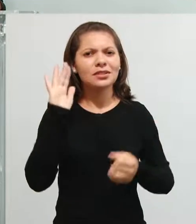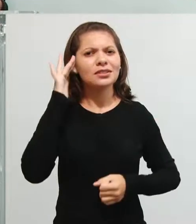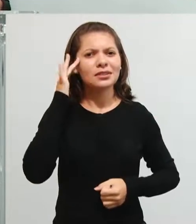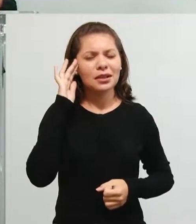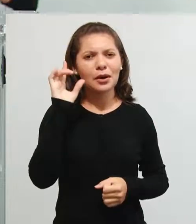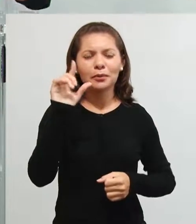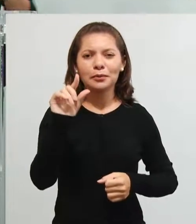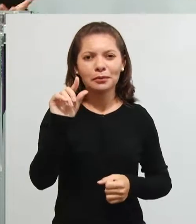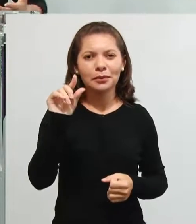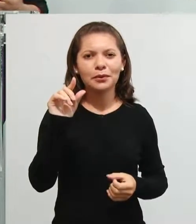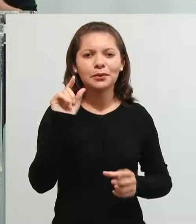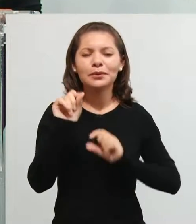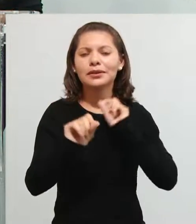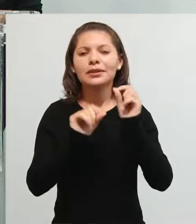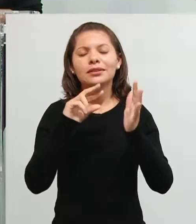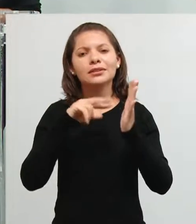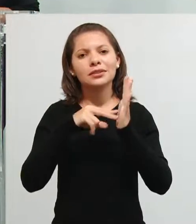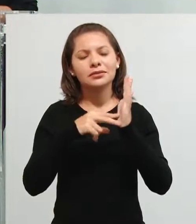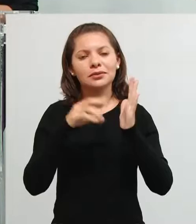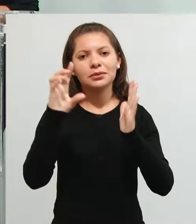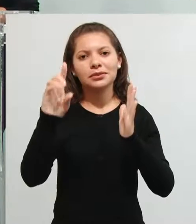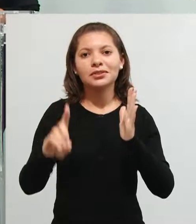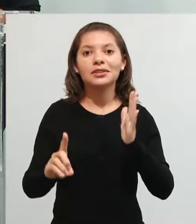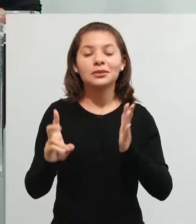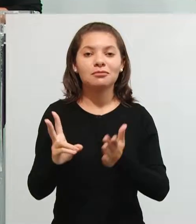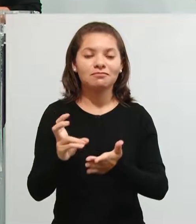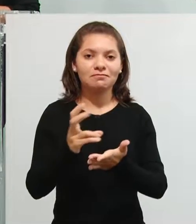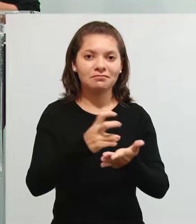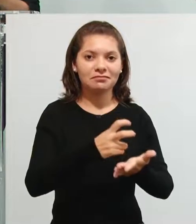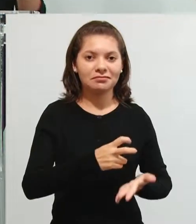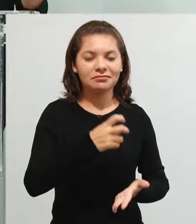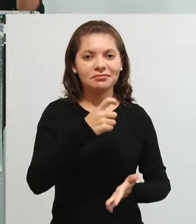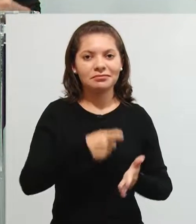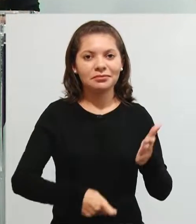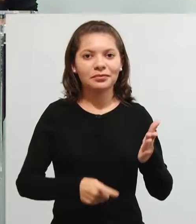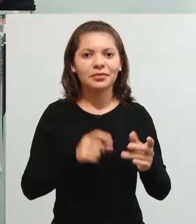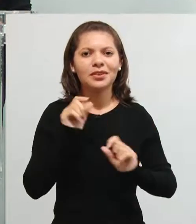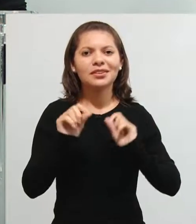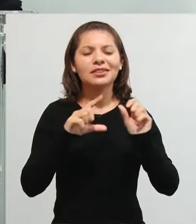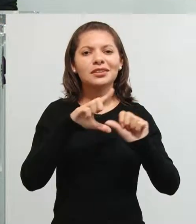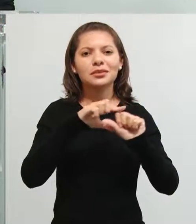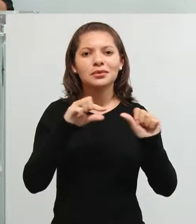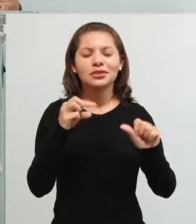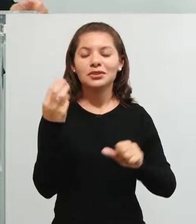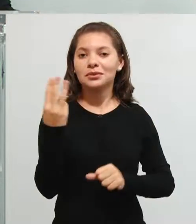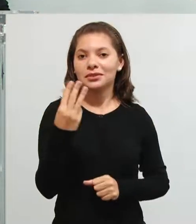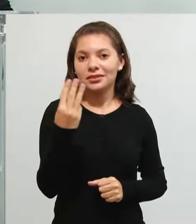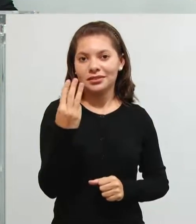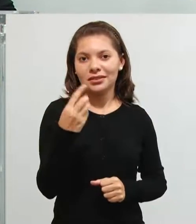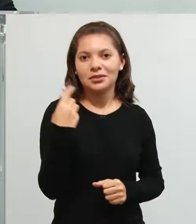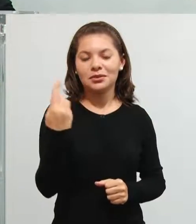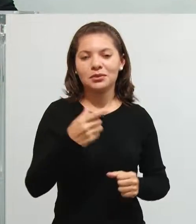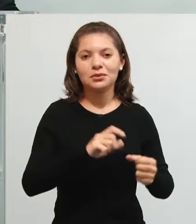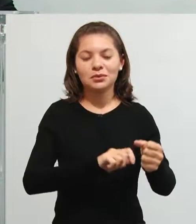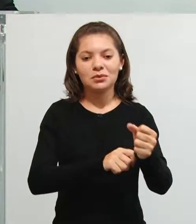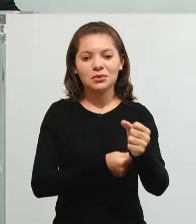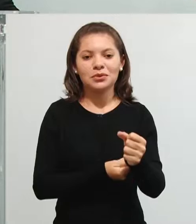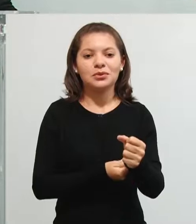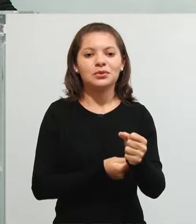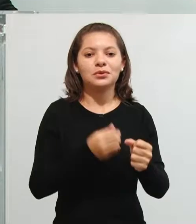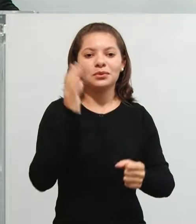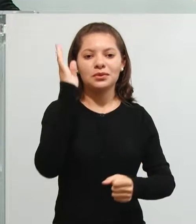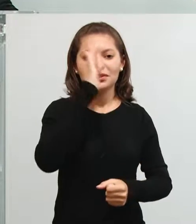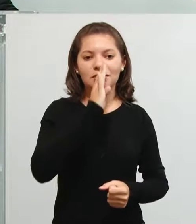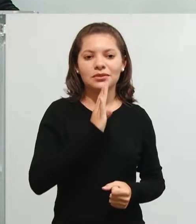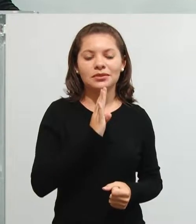aí, né, do que é o direito tributário, né, o que ali o artigo 3º do nosso Código Tributário Nacional que diz o que